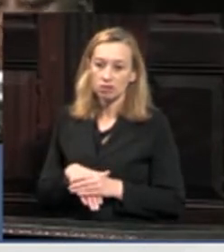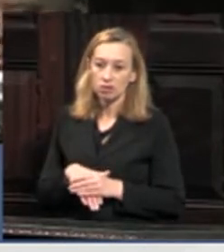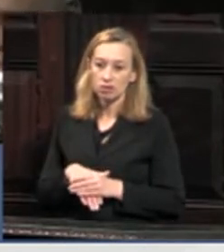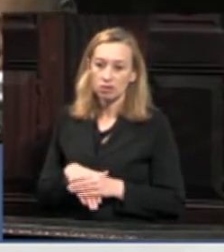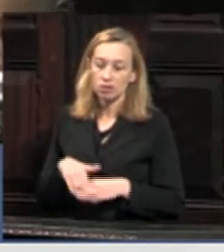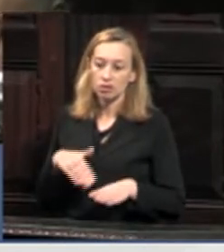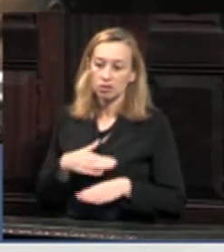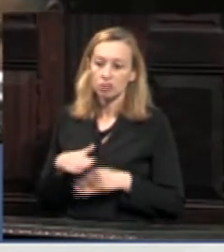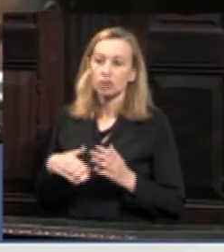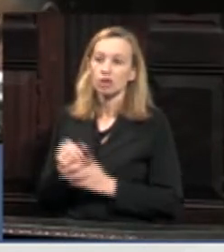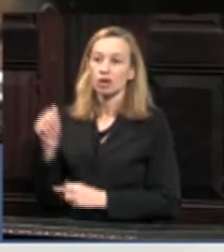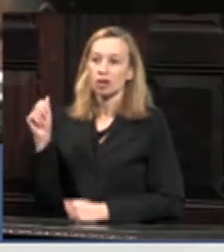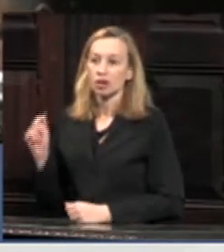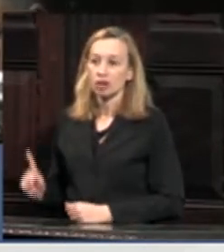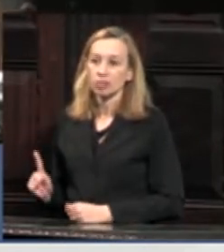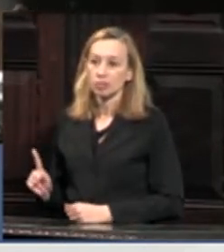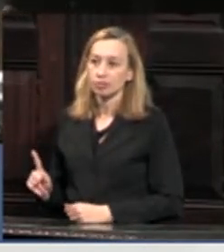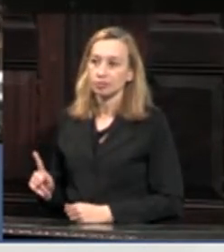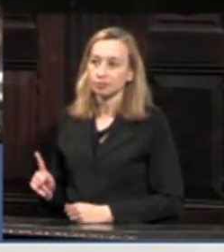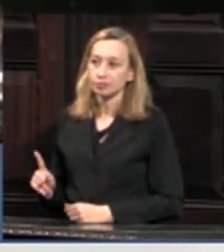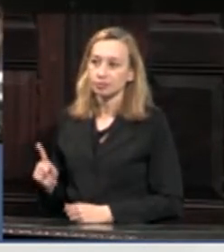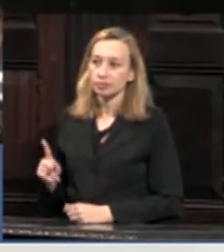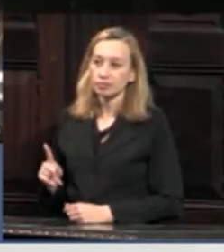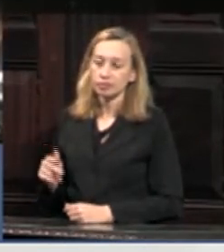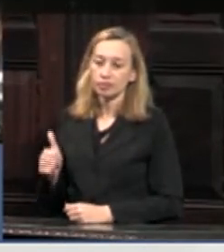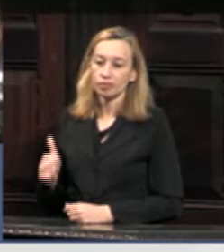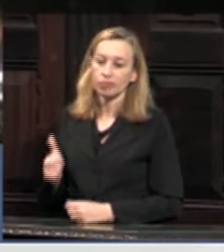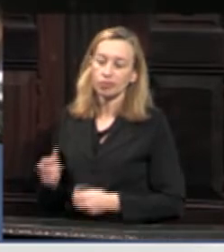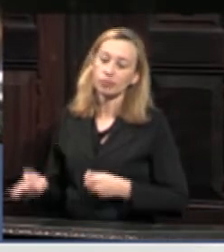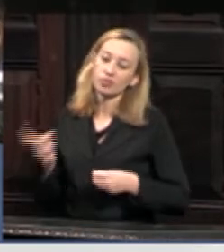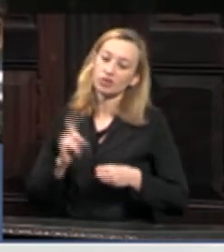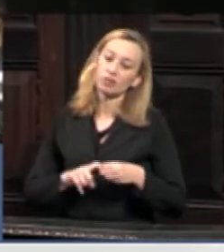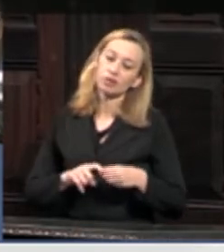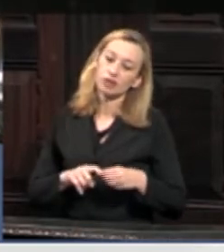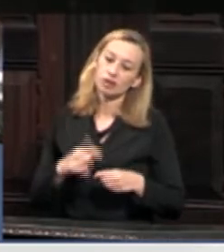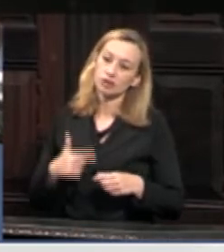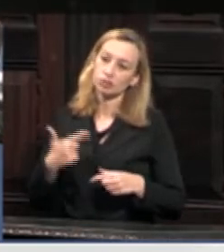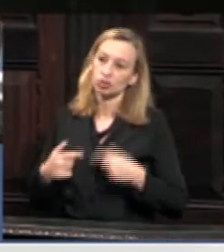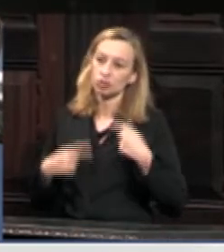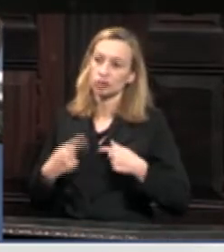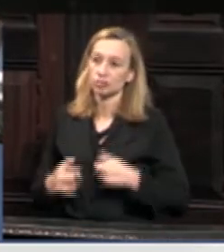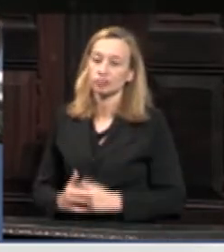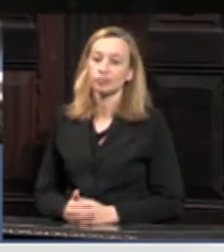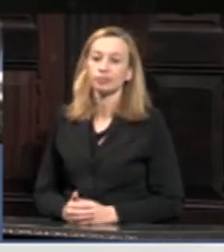que aprovam, permaneçam como estão. Aprovado em primeira, retorna em segunda.